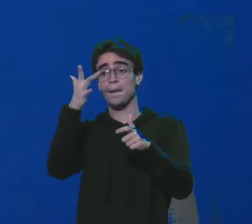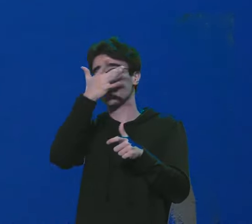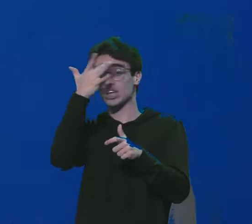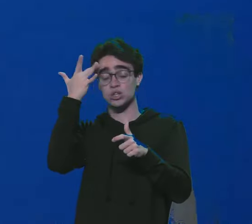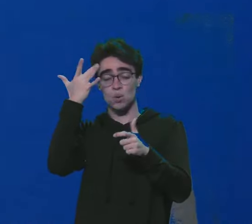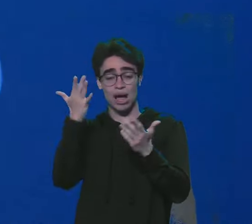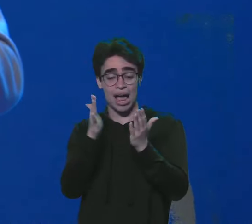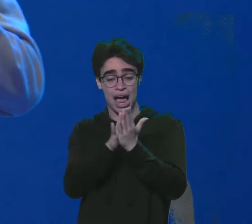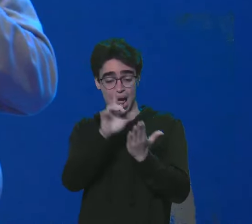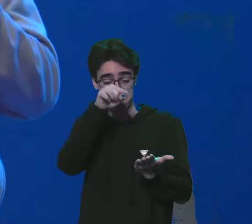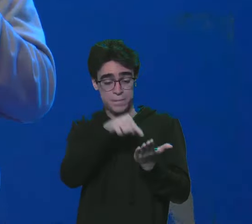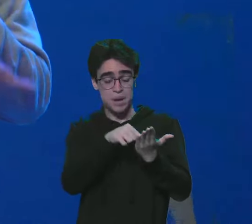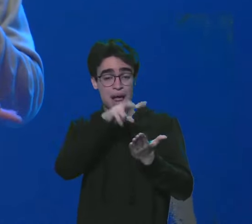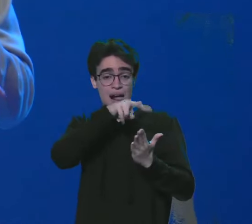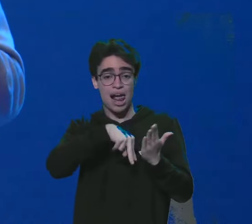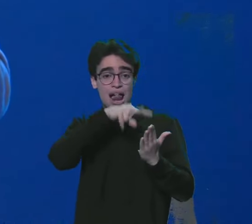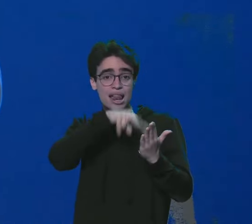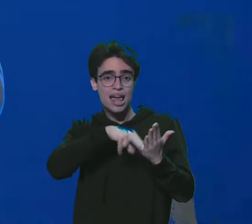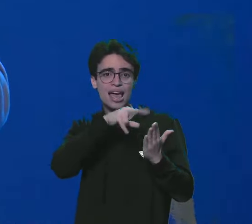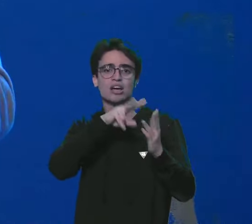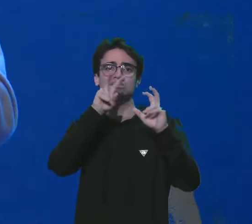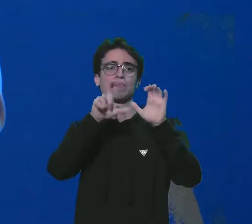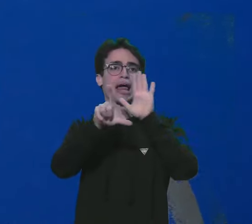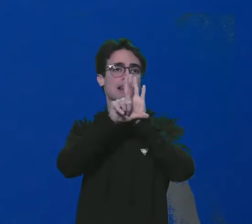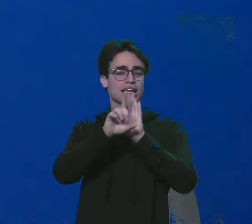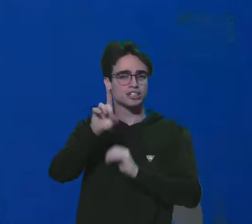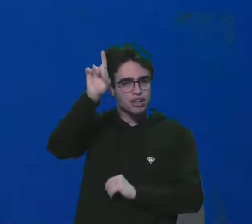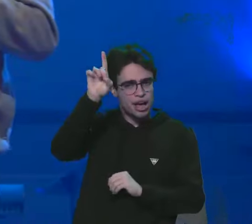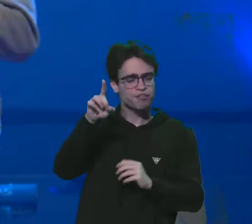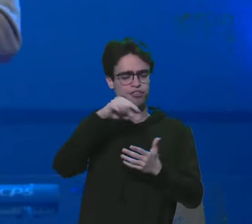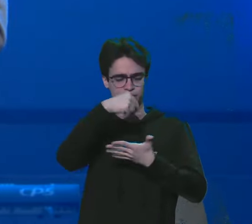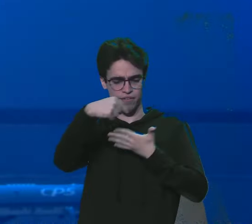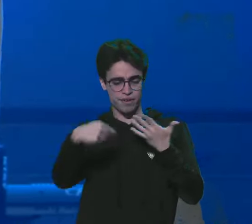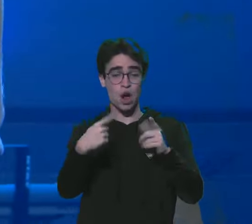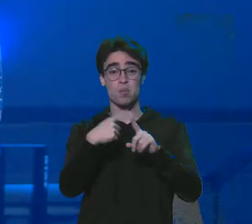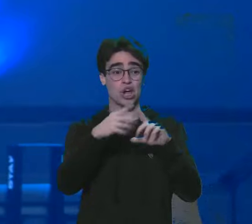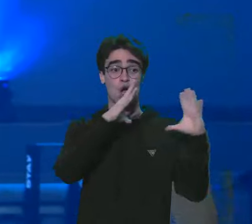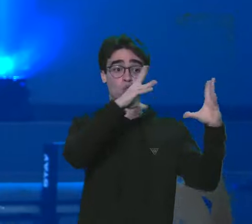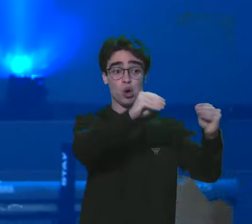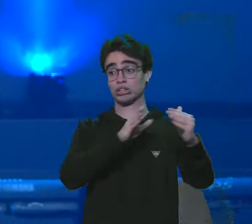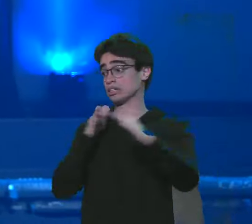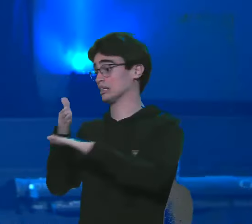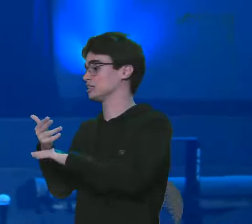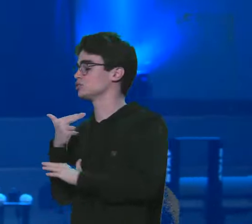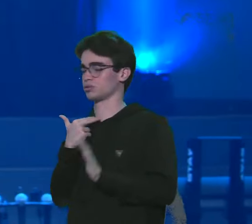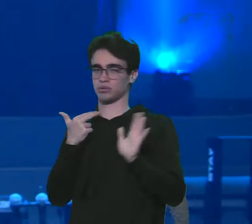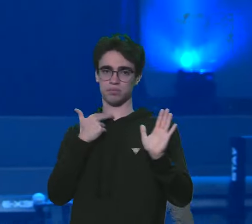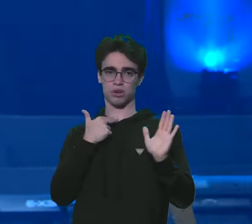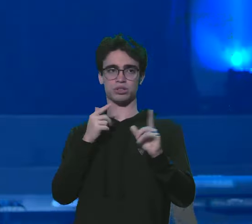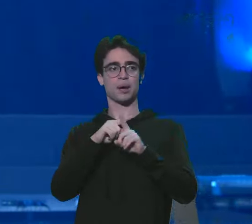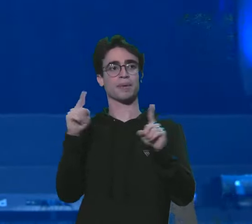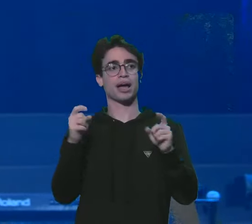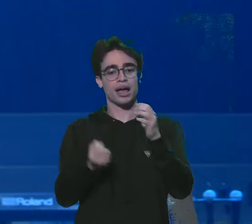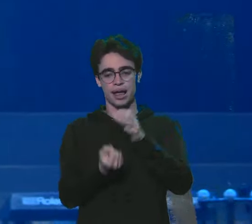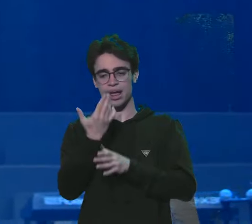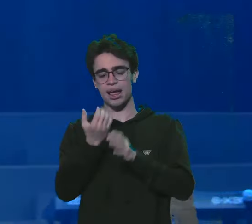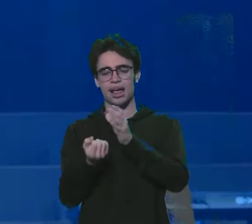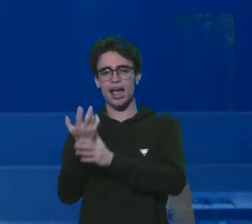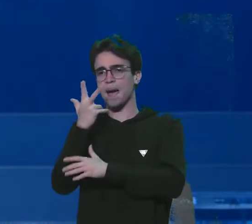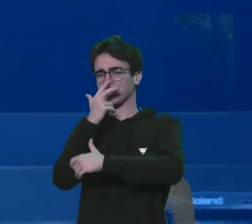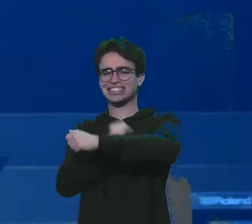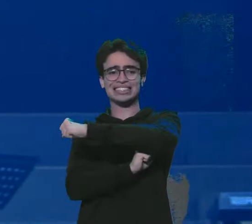Nem todo judeu podia ir até o templo. Então eles começaram a criar as sinagogas, que eram